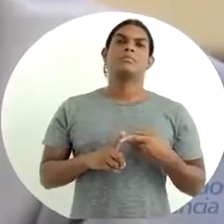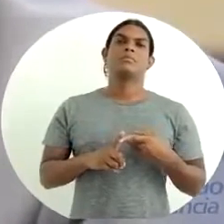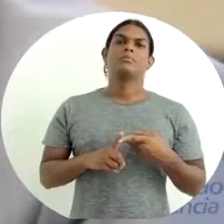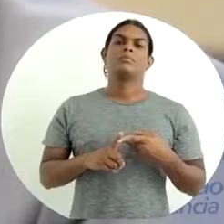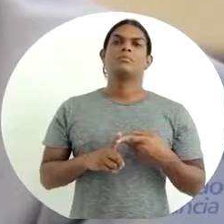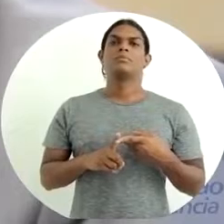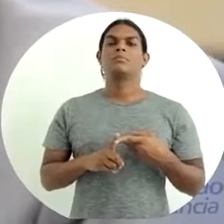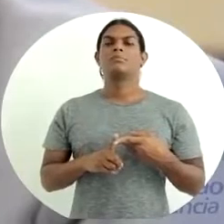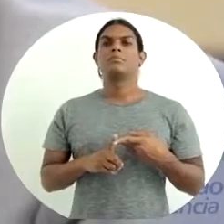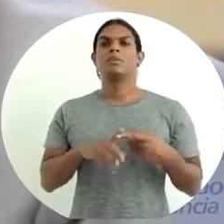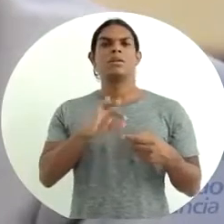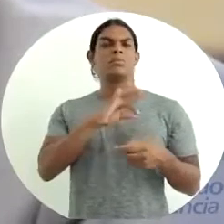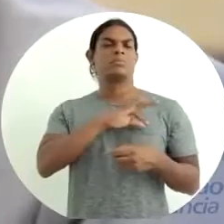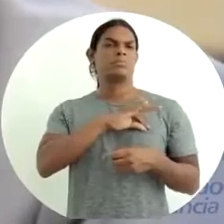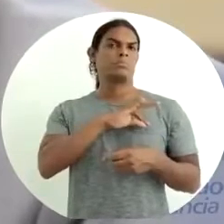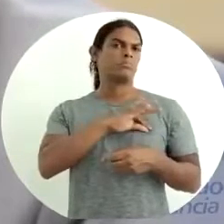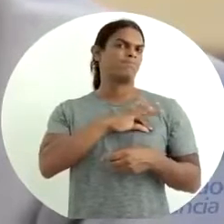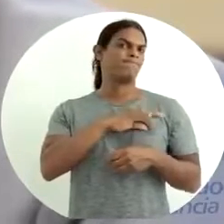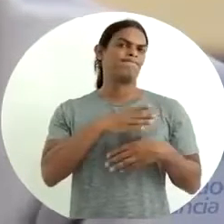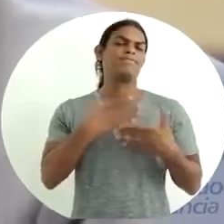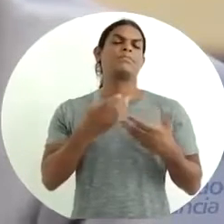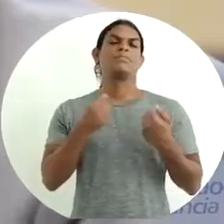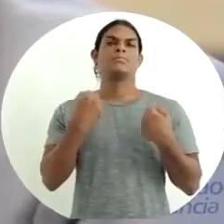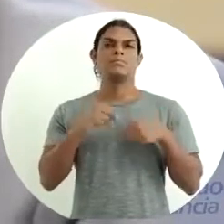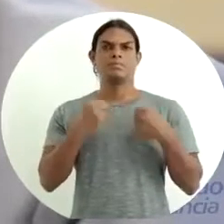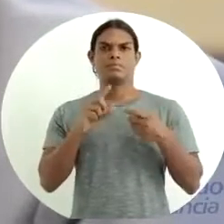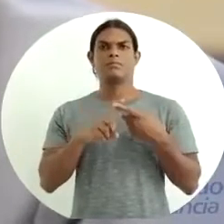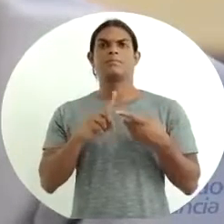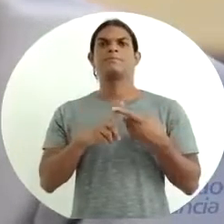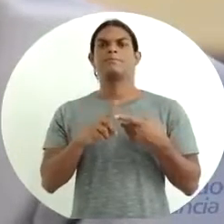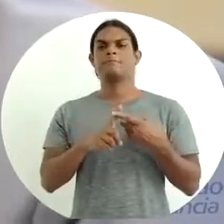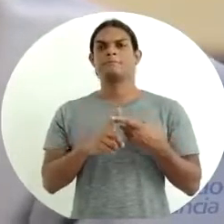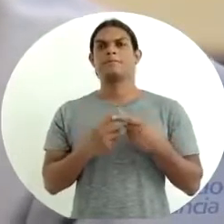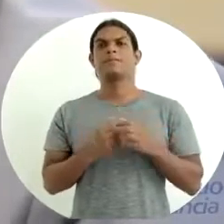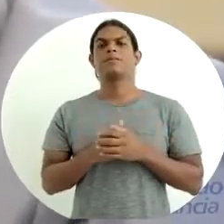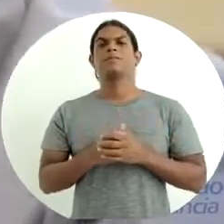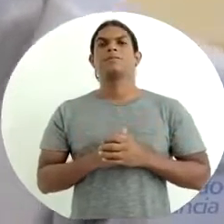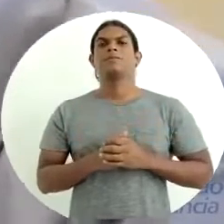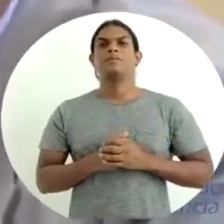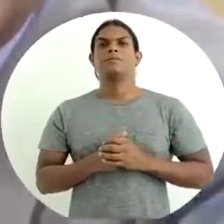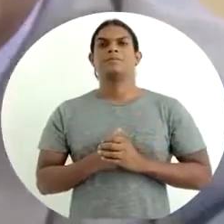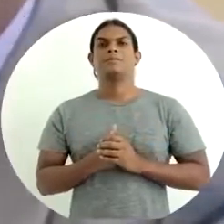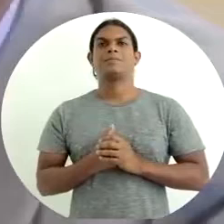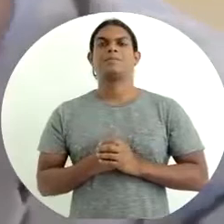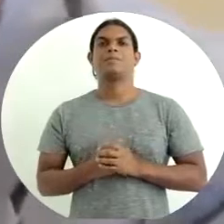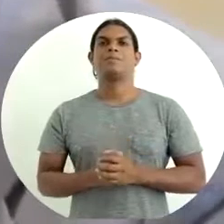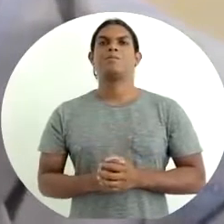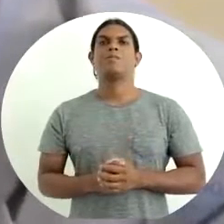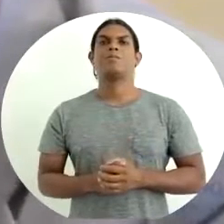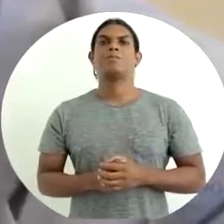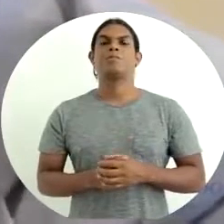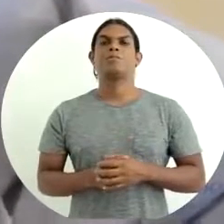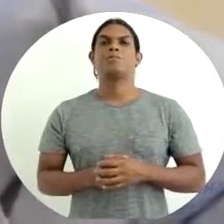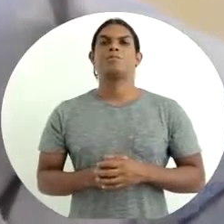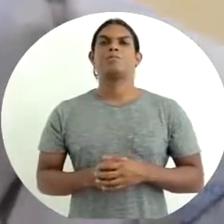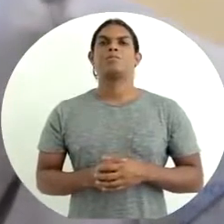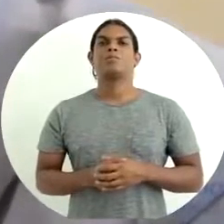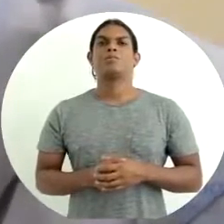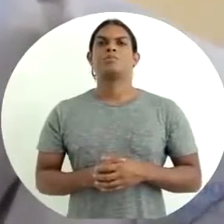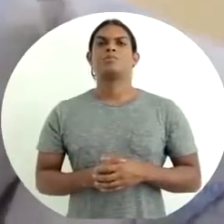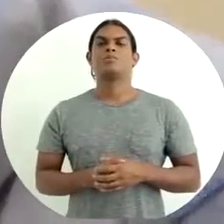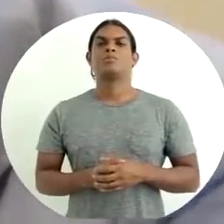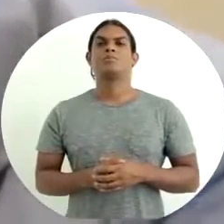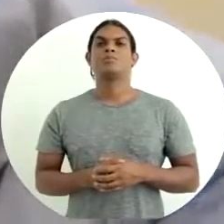pode fazer a comunicação à Previdência Social deste acidente do trabalho, tá? Uma vez não formalizado